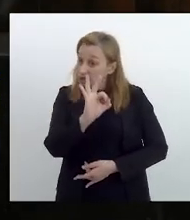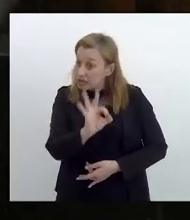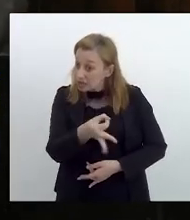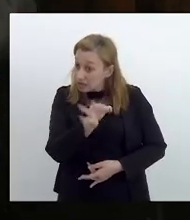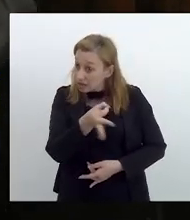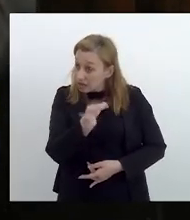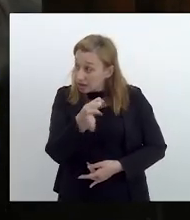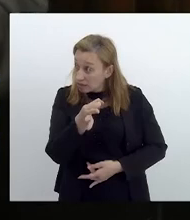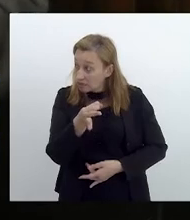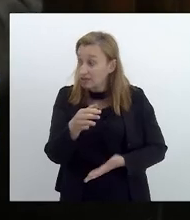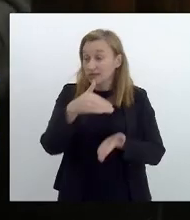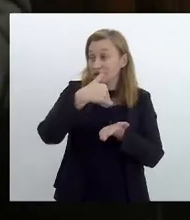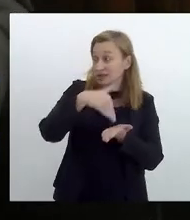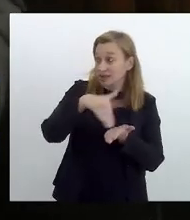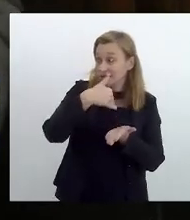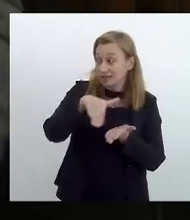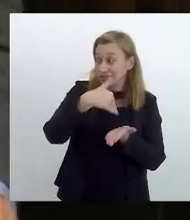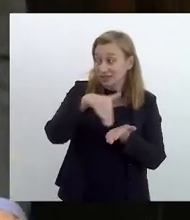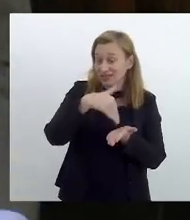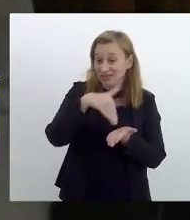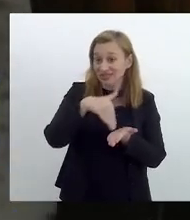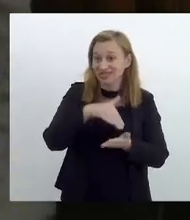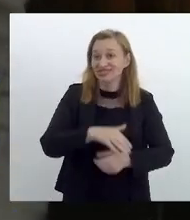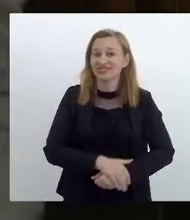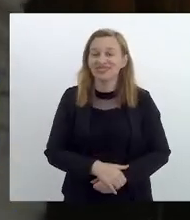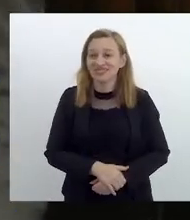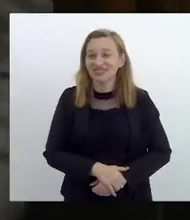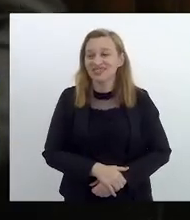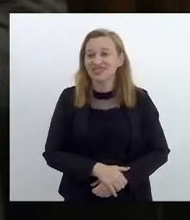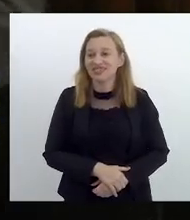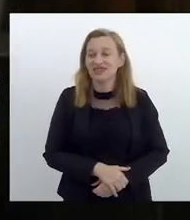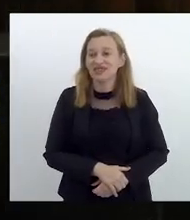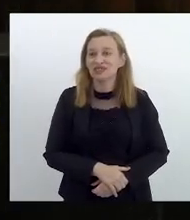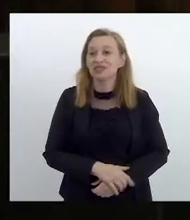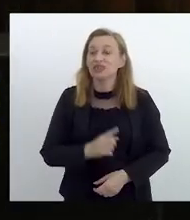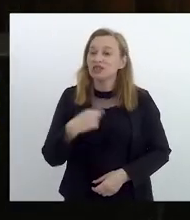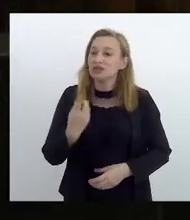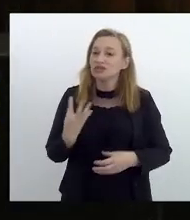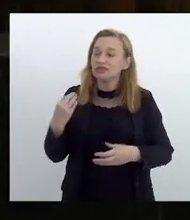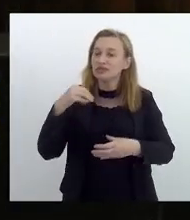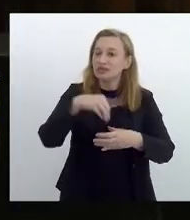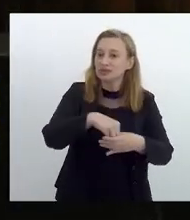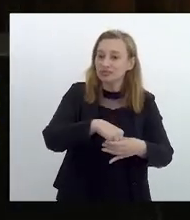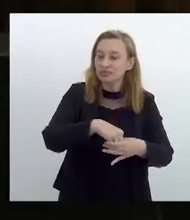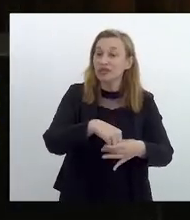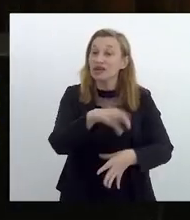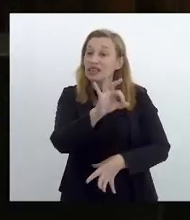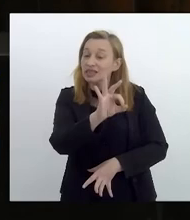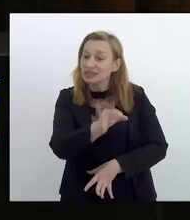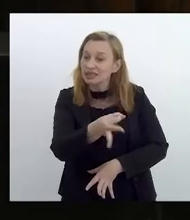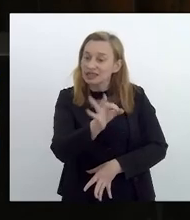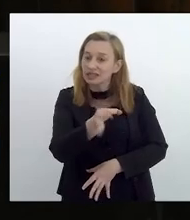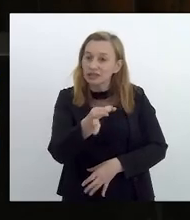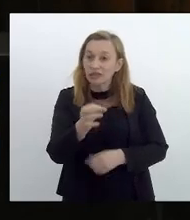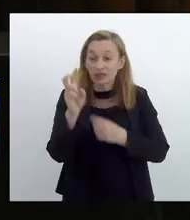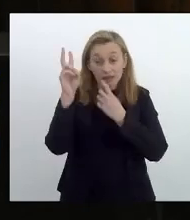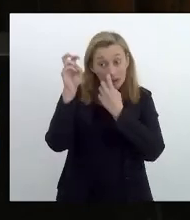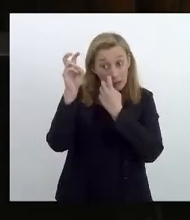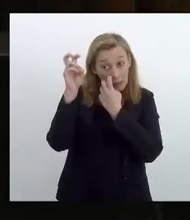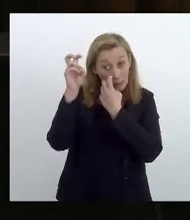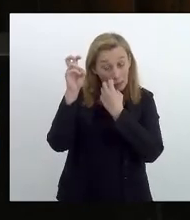o secretário e a gente aí introduziu Exatamente esse